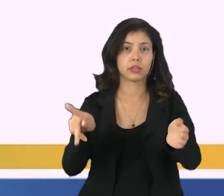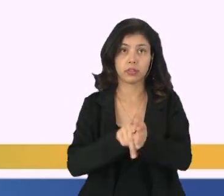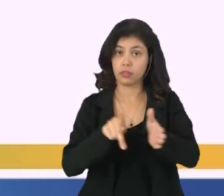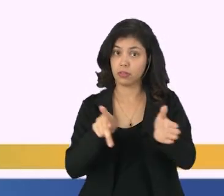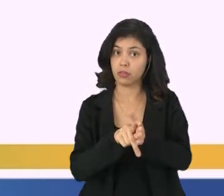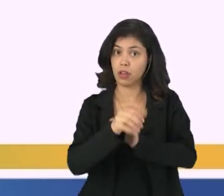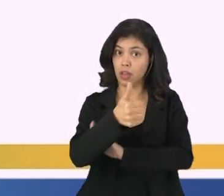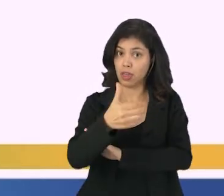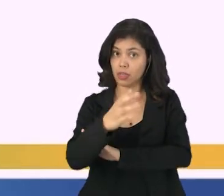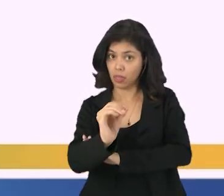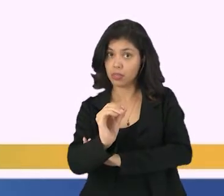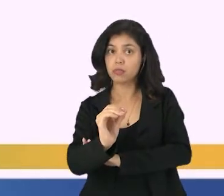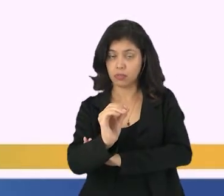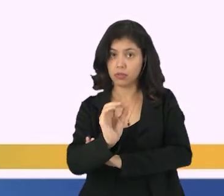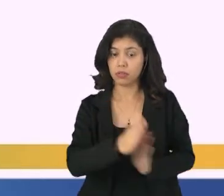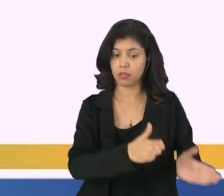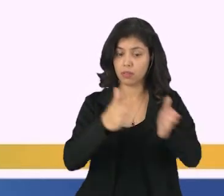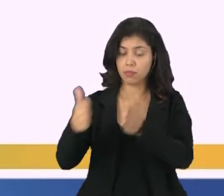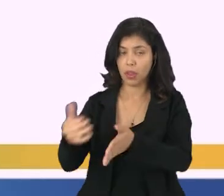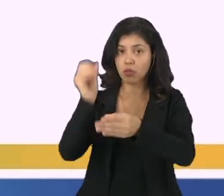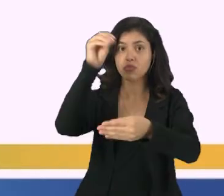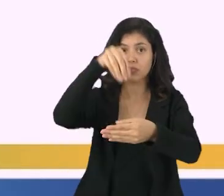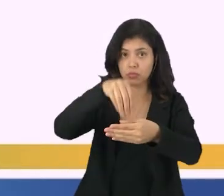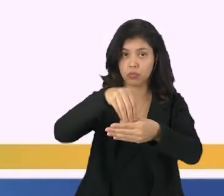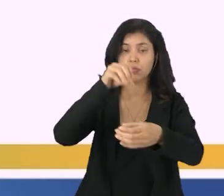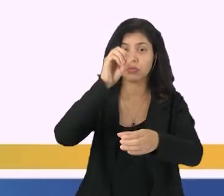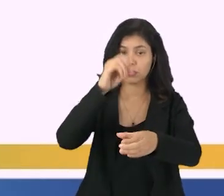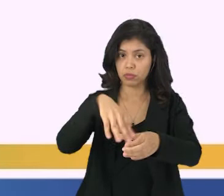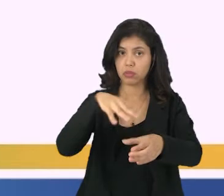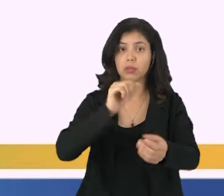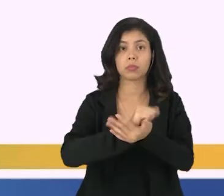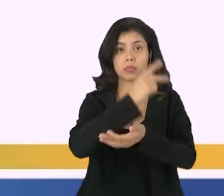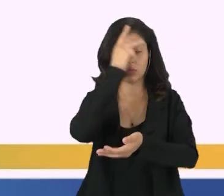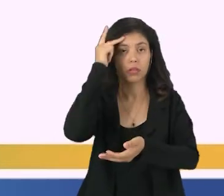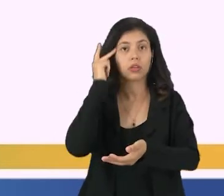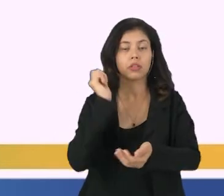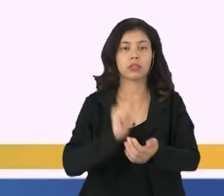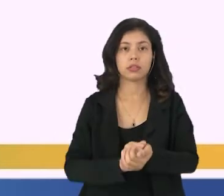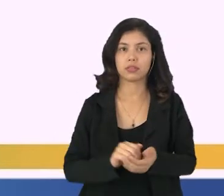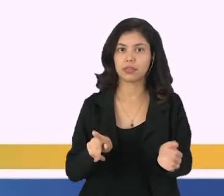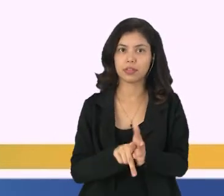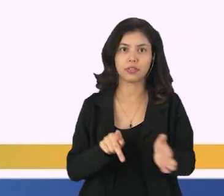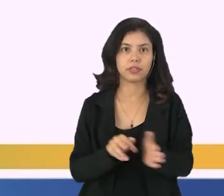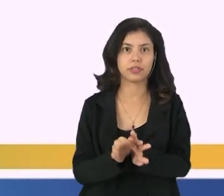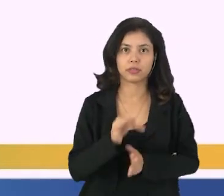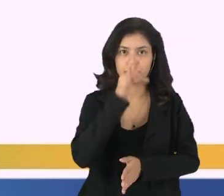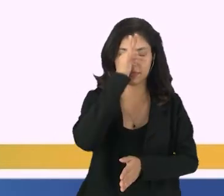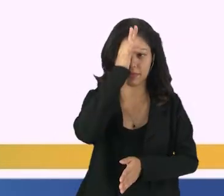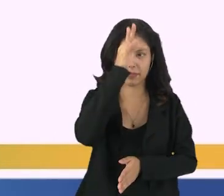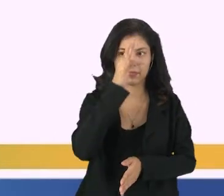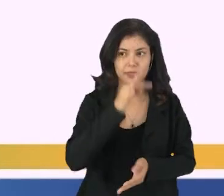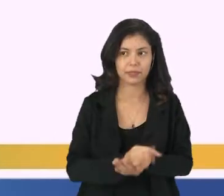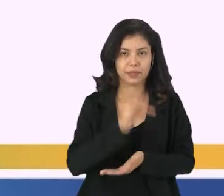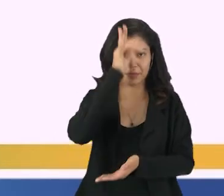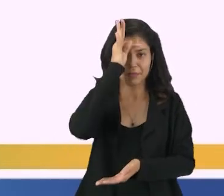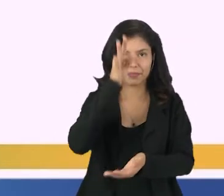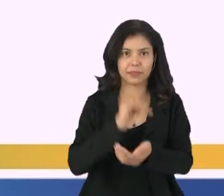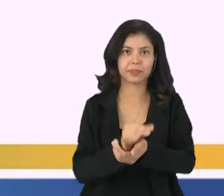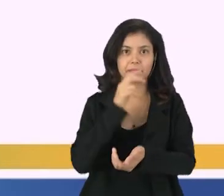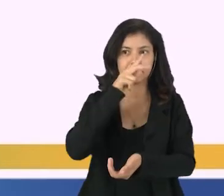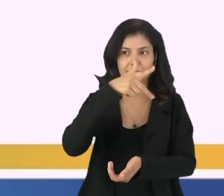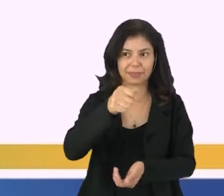a 10ª parte dos ganhos, né, ofertados aí à igreja pelos fiéis. Então aí a igreja ela vem então